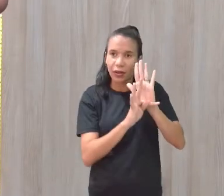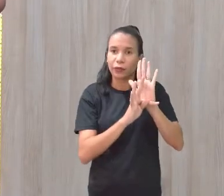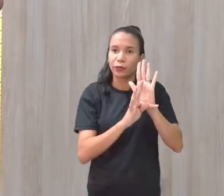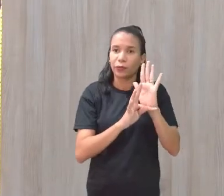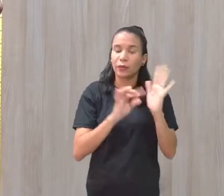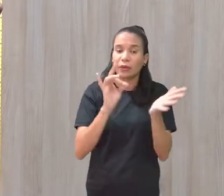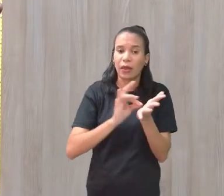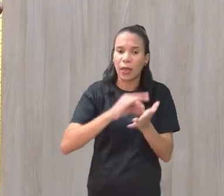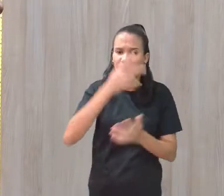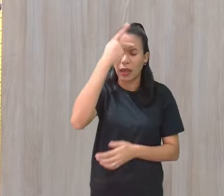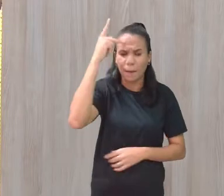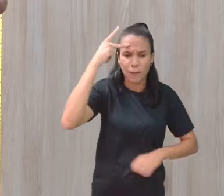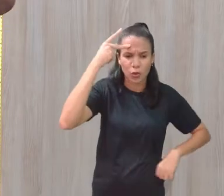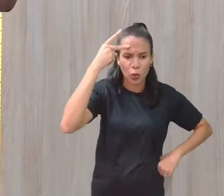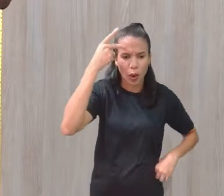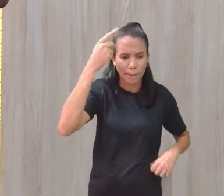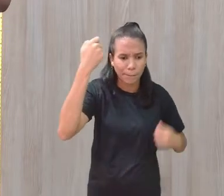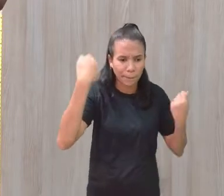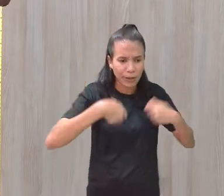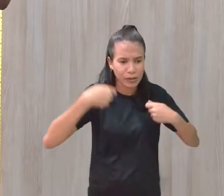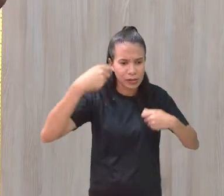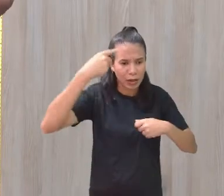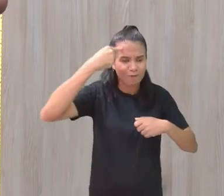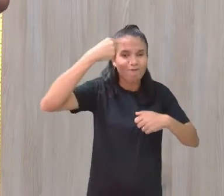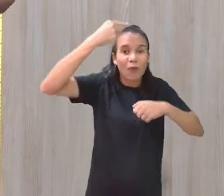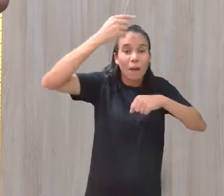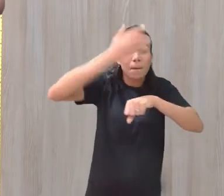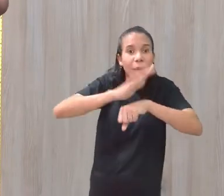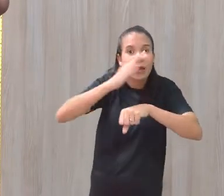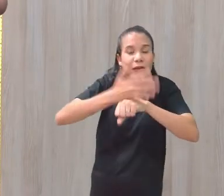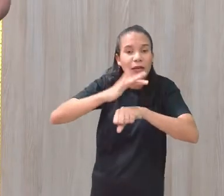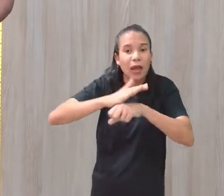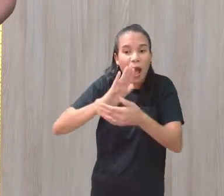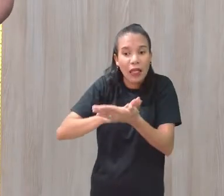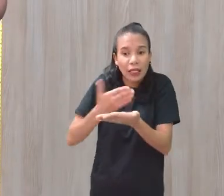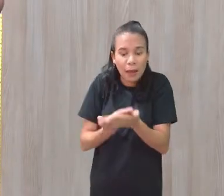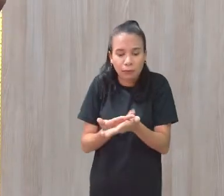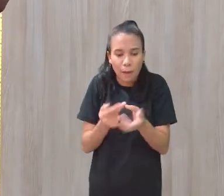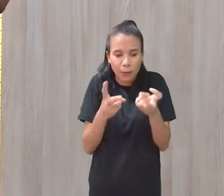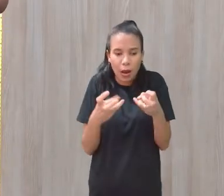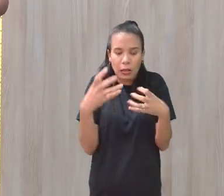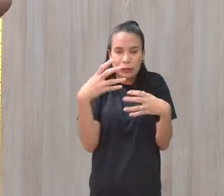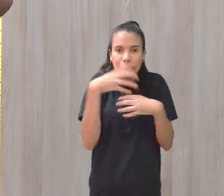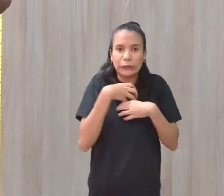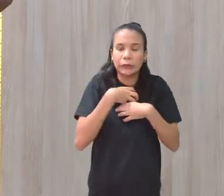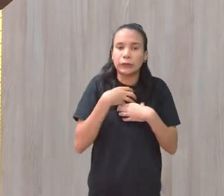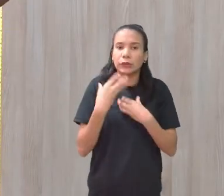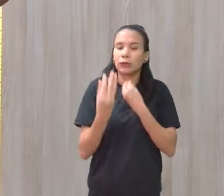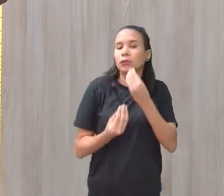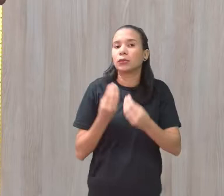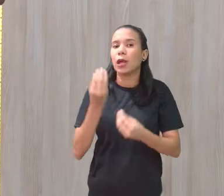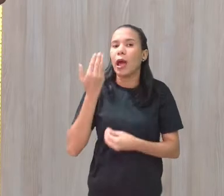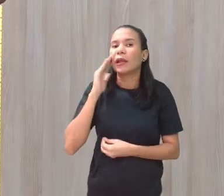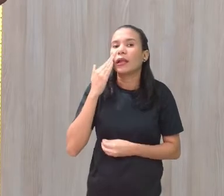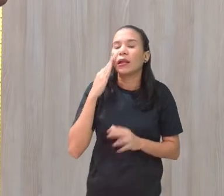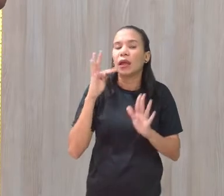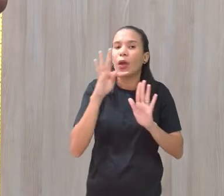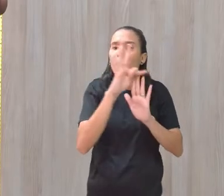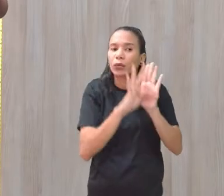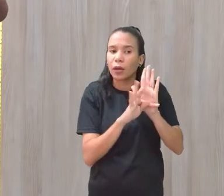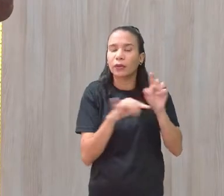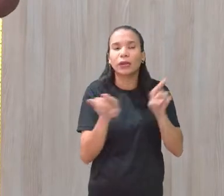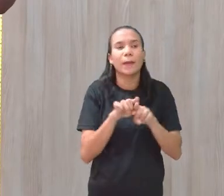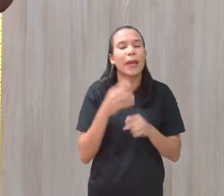que deixam você praticar a interpretação. A gente precisa interpretar o que está escrito e a